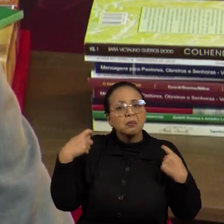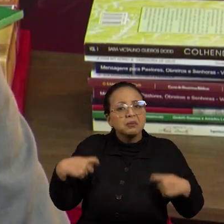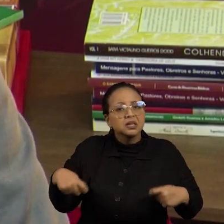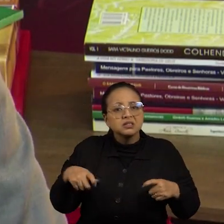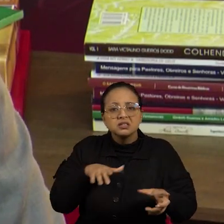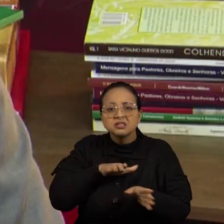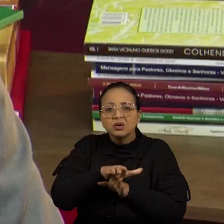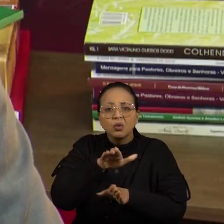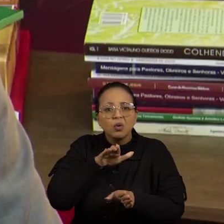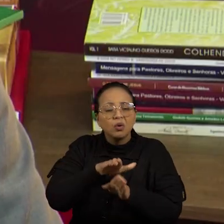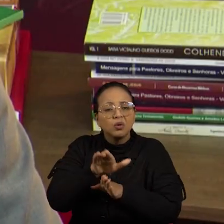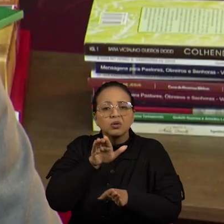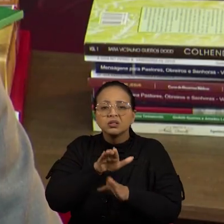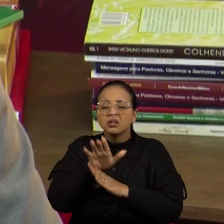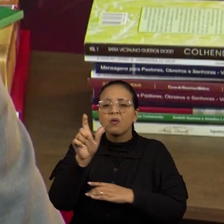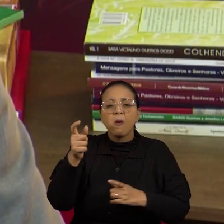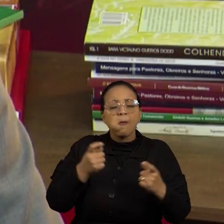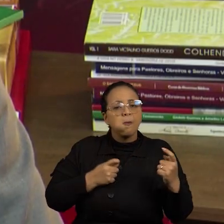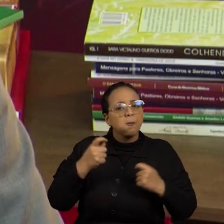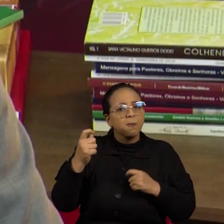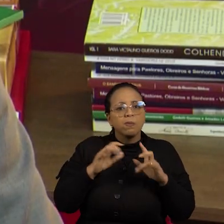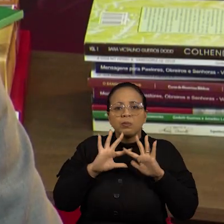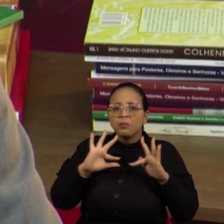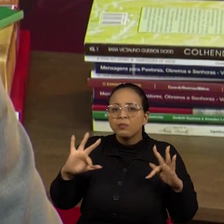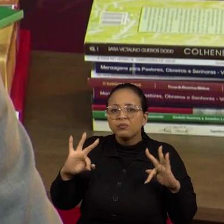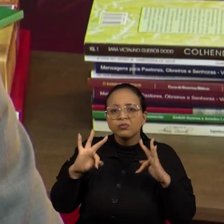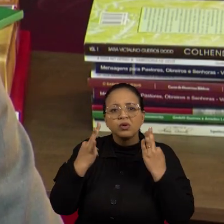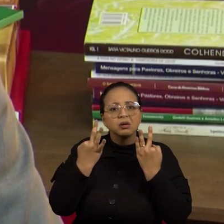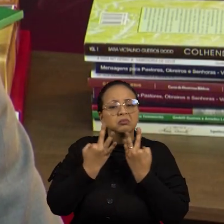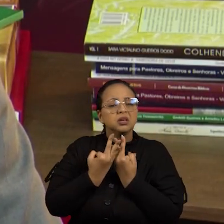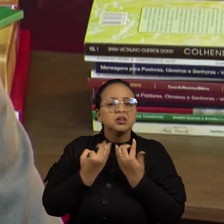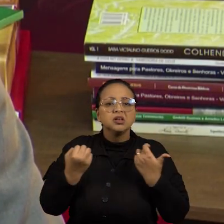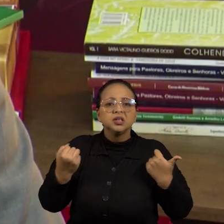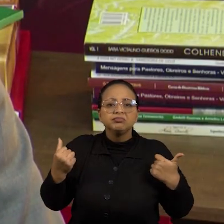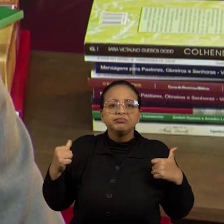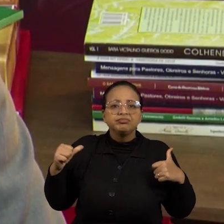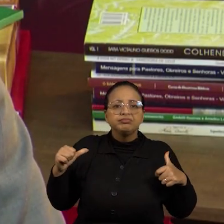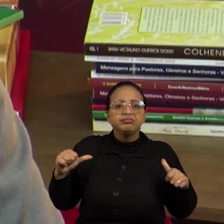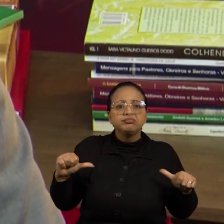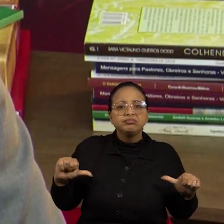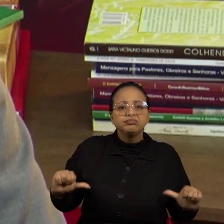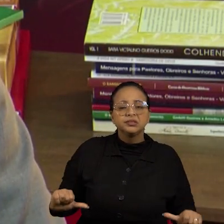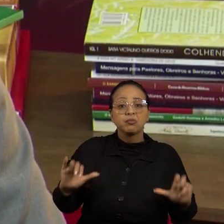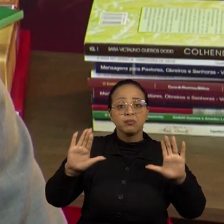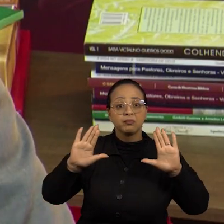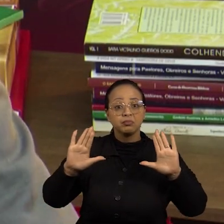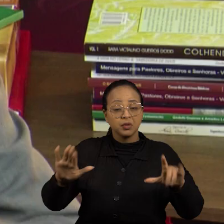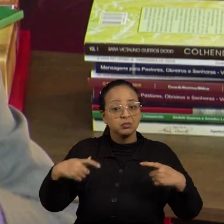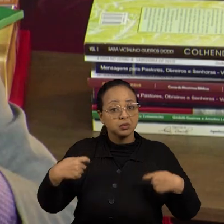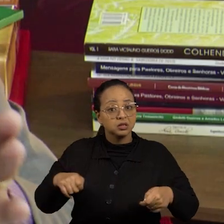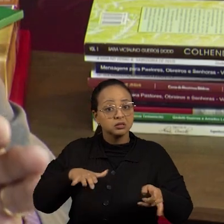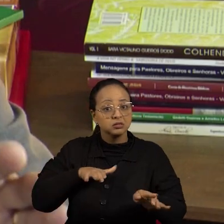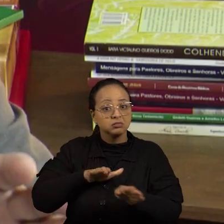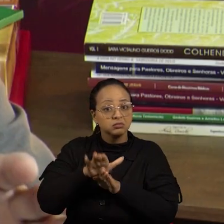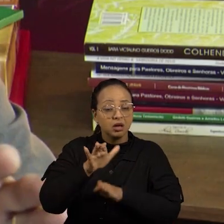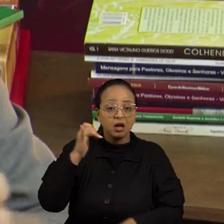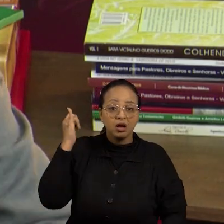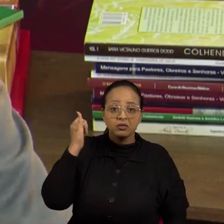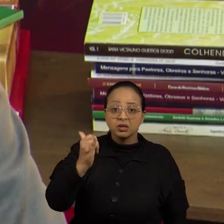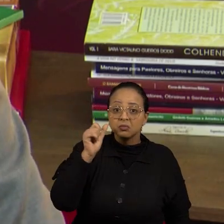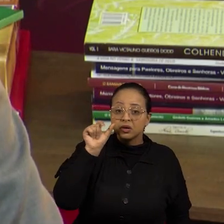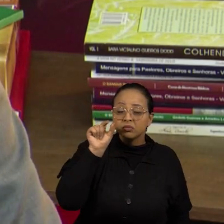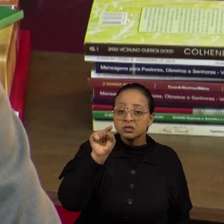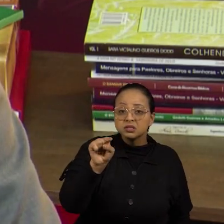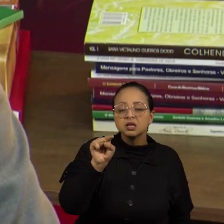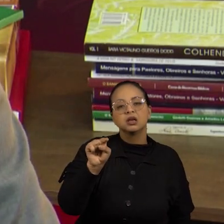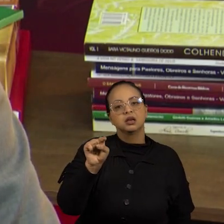governo, famílias às vezes que estão vivendo essa situação difícil, mas dizer para você, que Betel